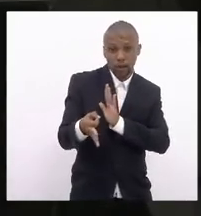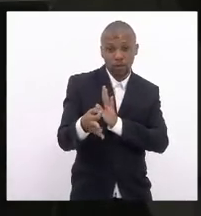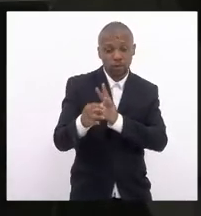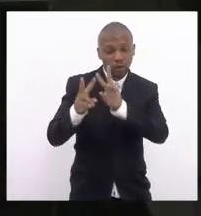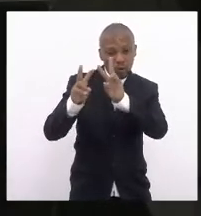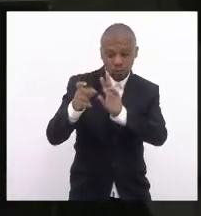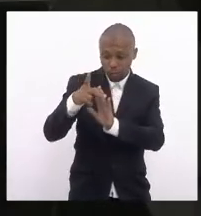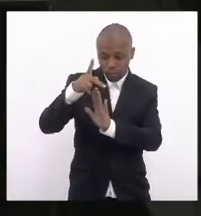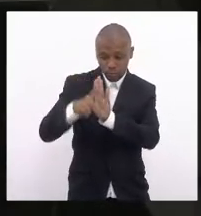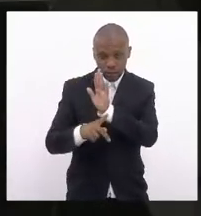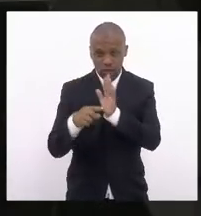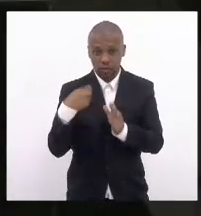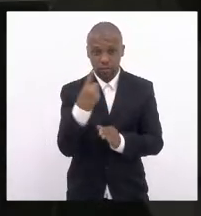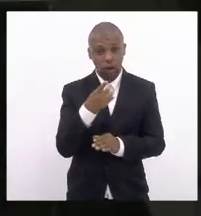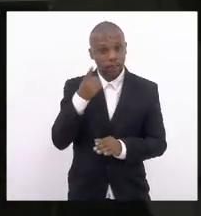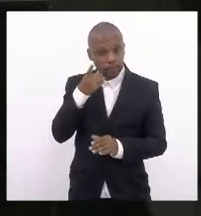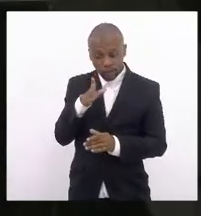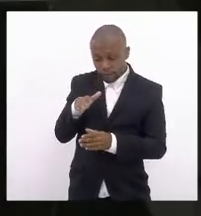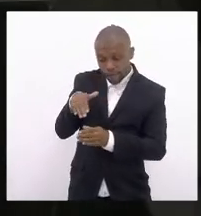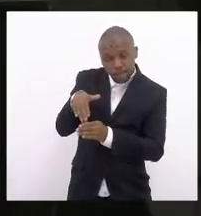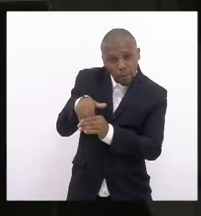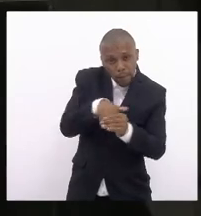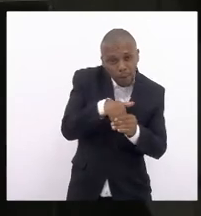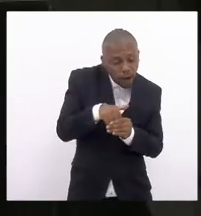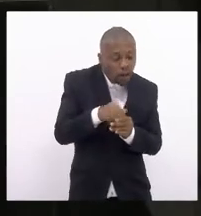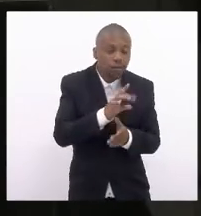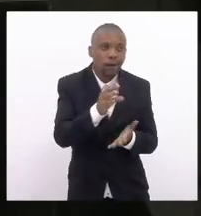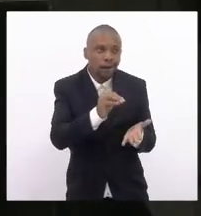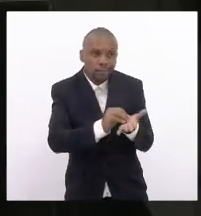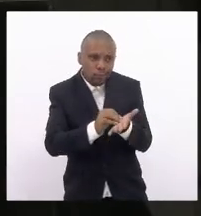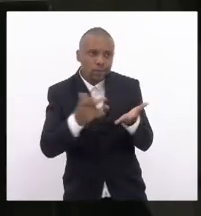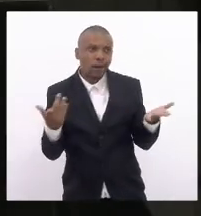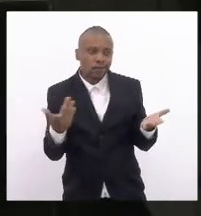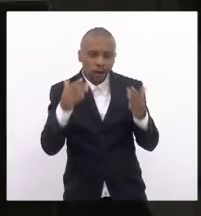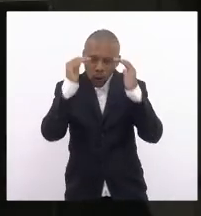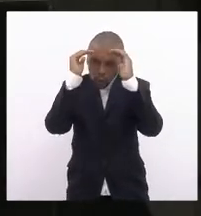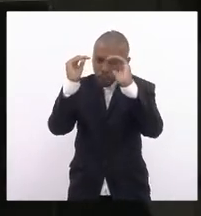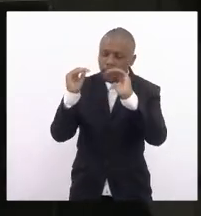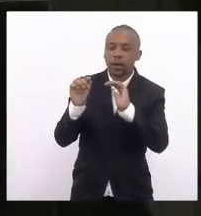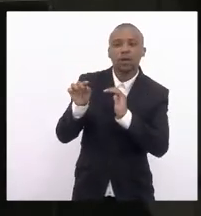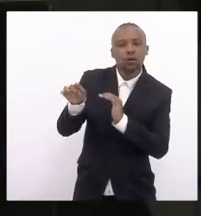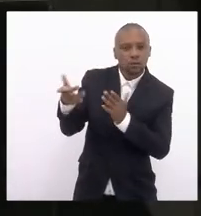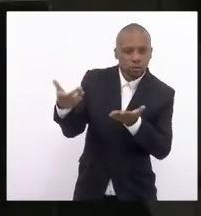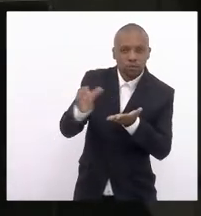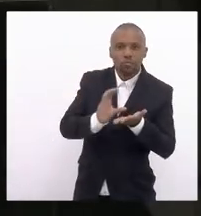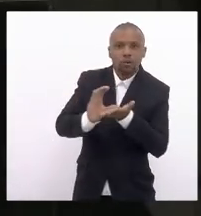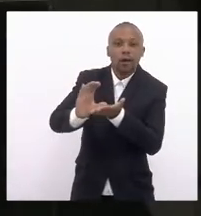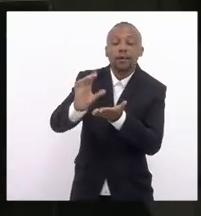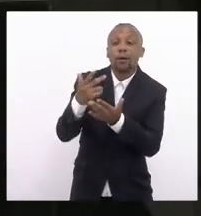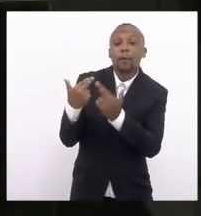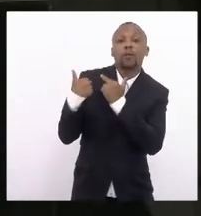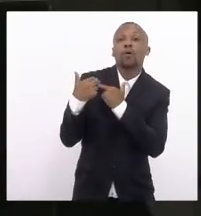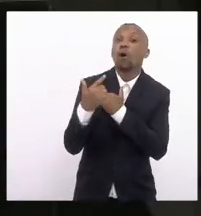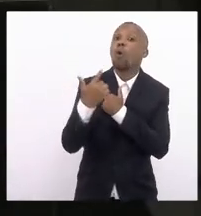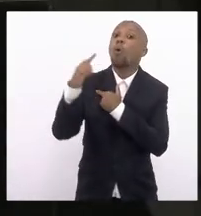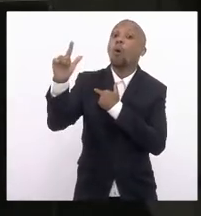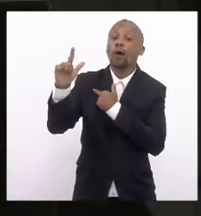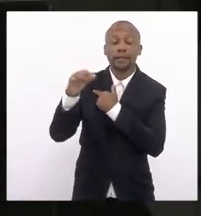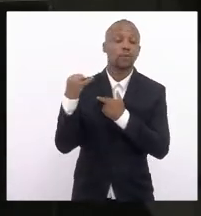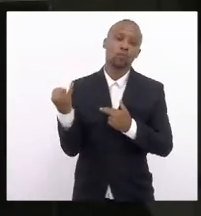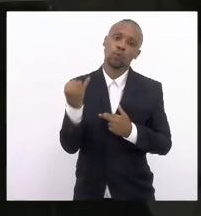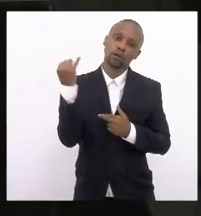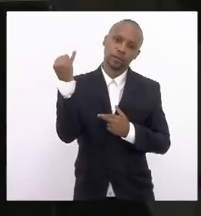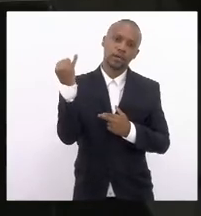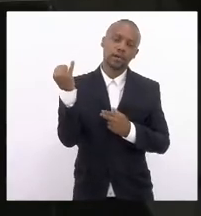aqui? Só faltava essa agora, com todo respeito ao Conselho Estadual de Educação. Tem uma outra responsabilidade muito importante, aliás,